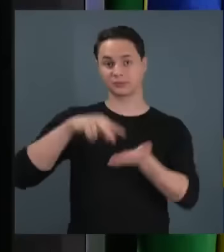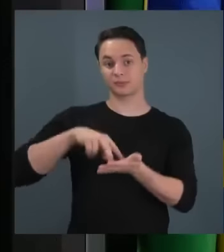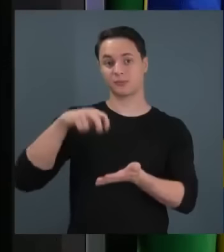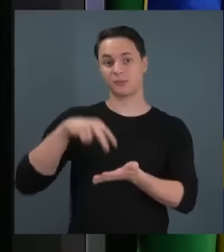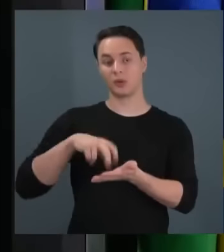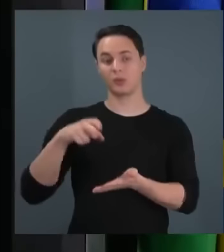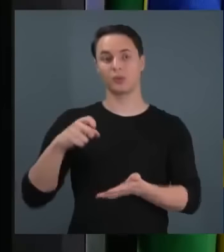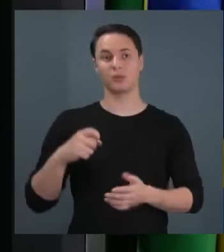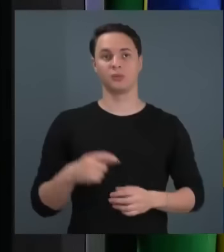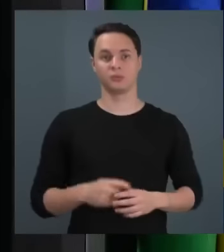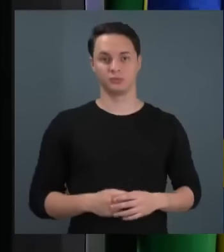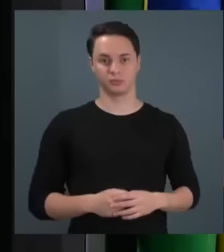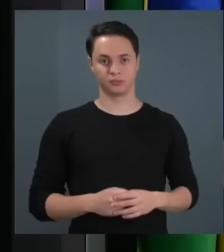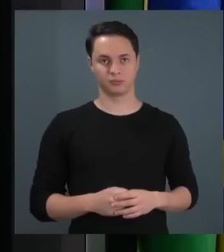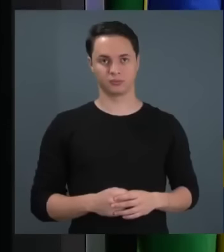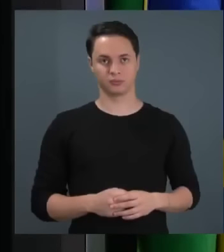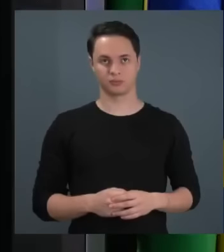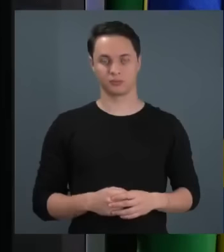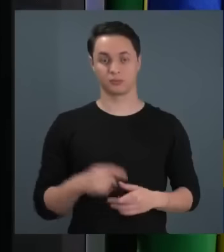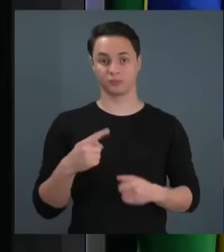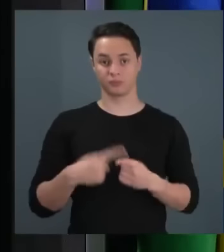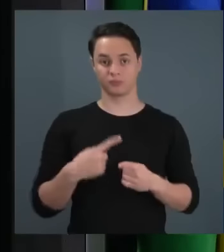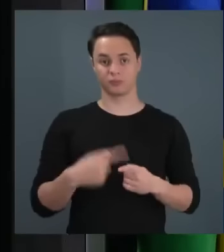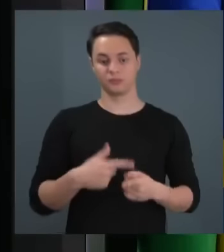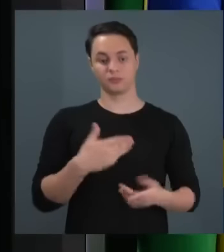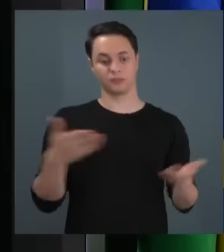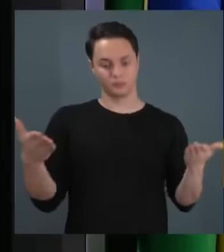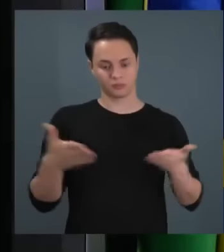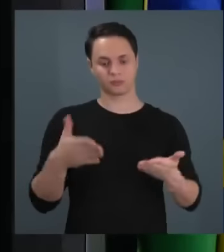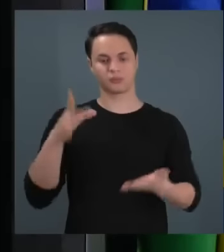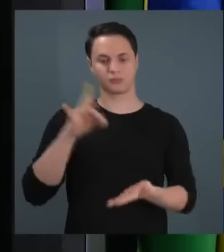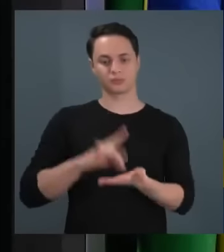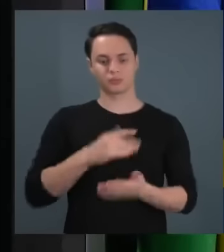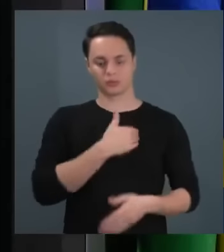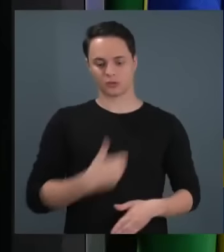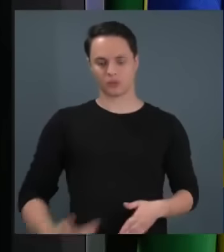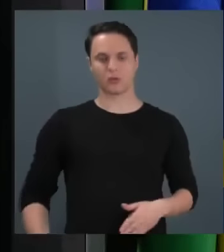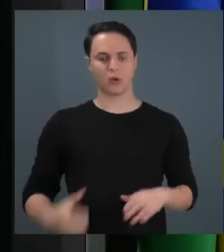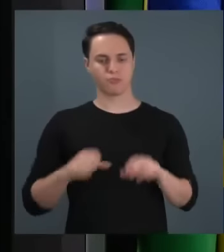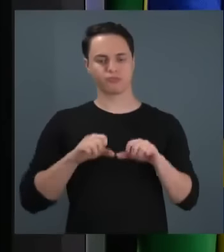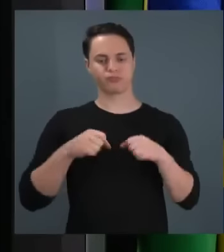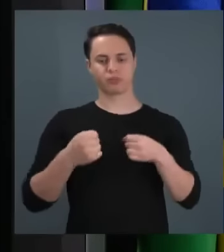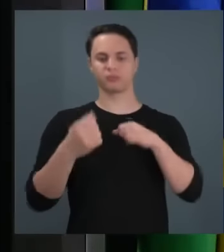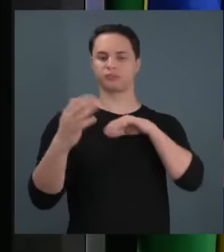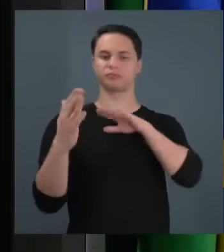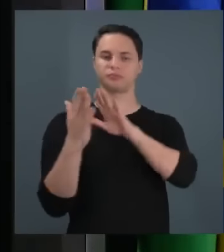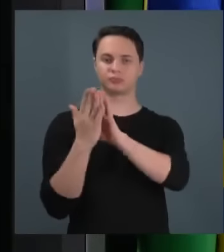um Estado que se levanta e enfrenta o que tem que enfrentar.